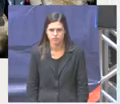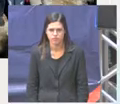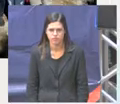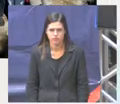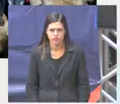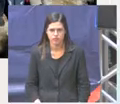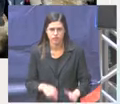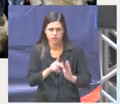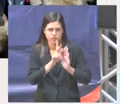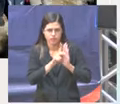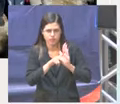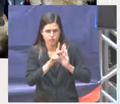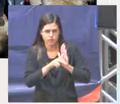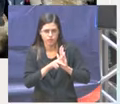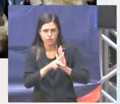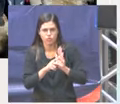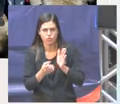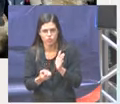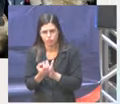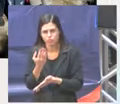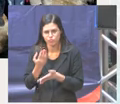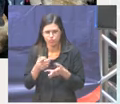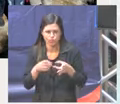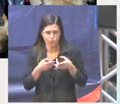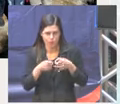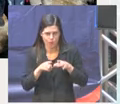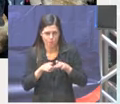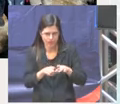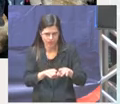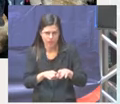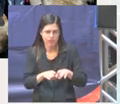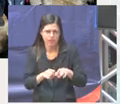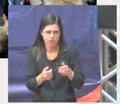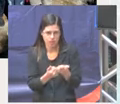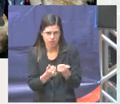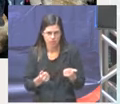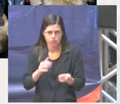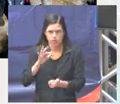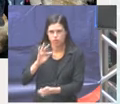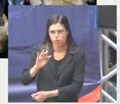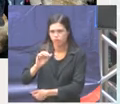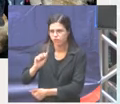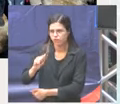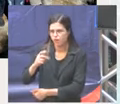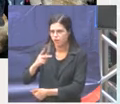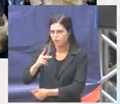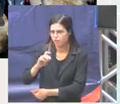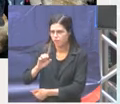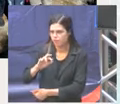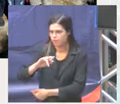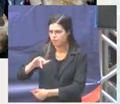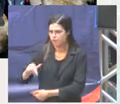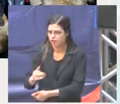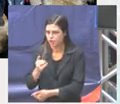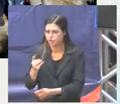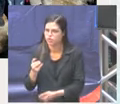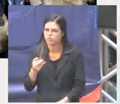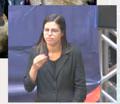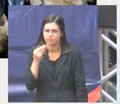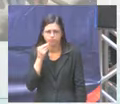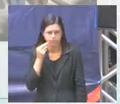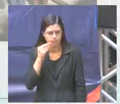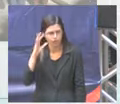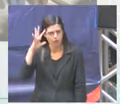Esse projeto, então, ele surgiu com o apoio da FAPERJ, porque era para resolver esse problema. Pode passar.